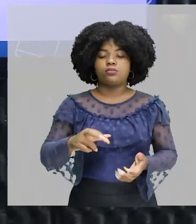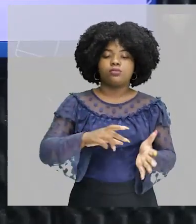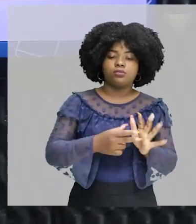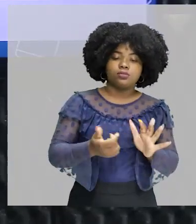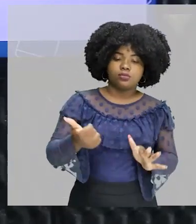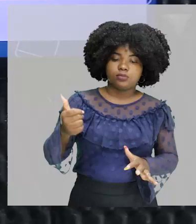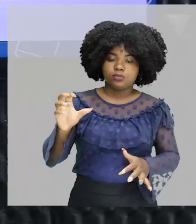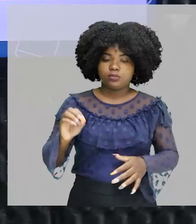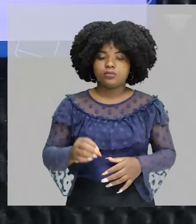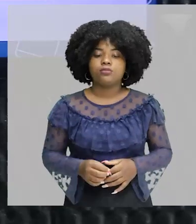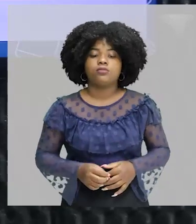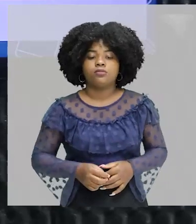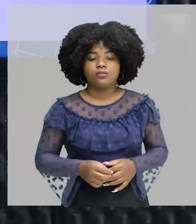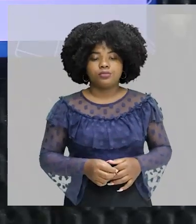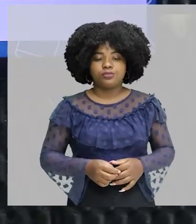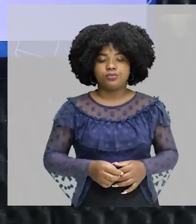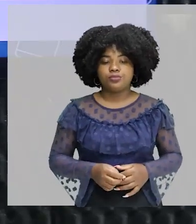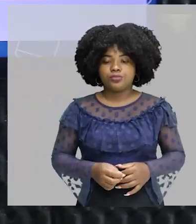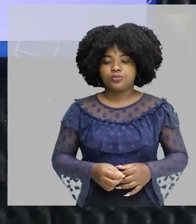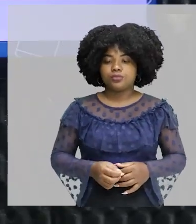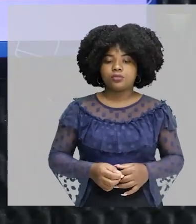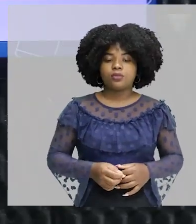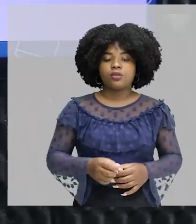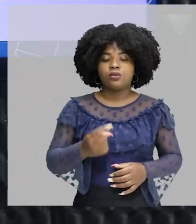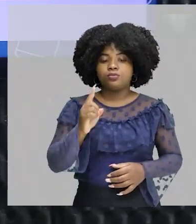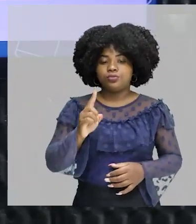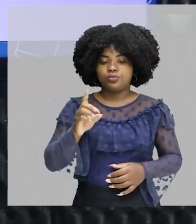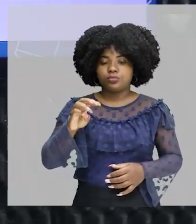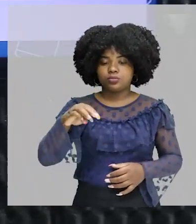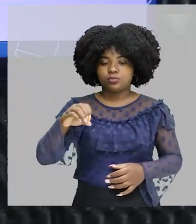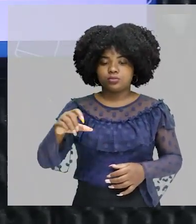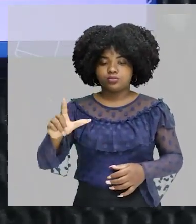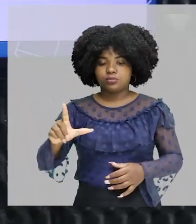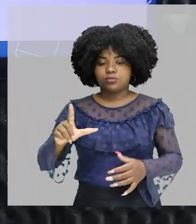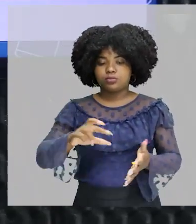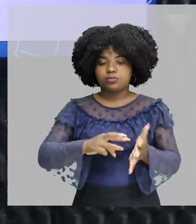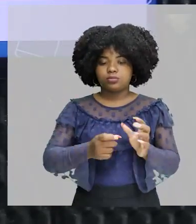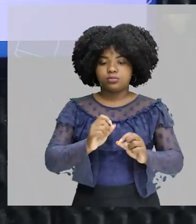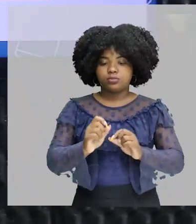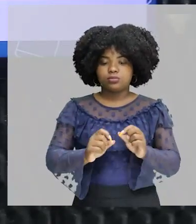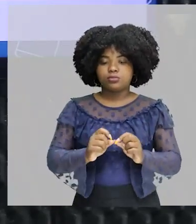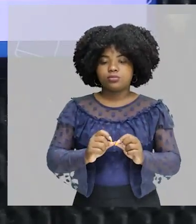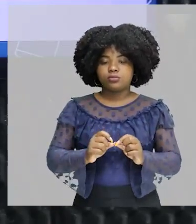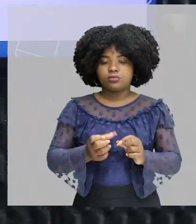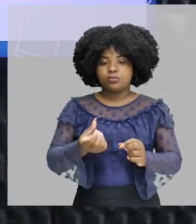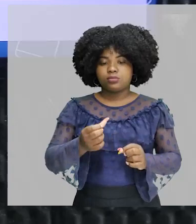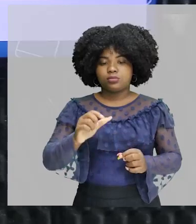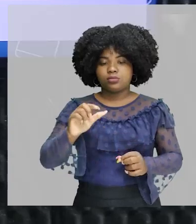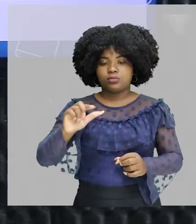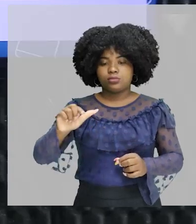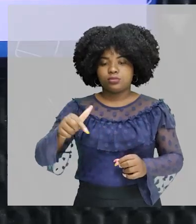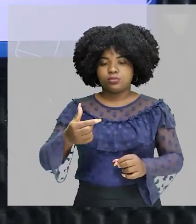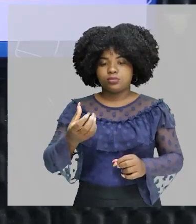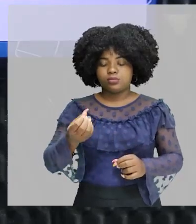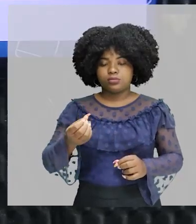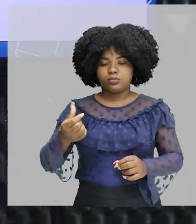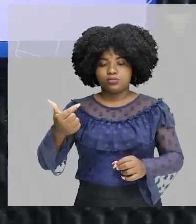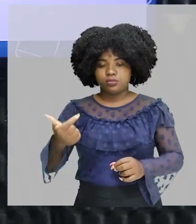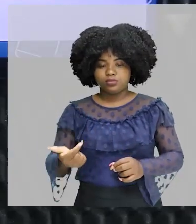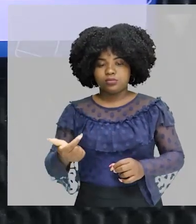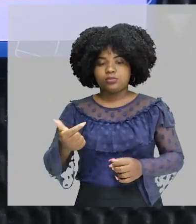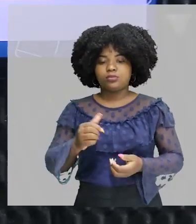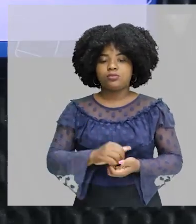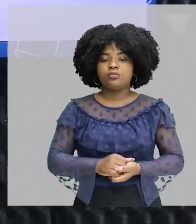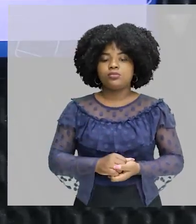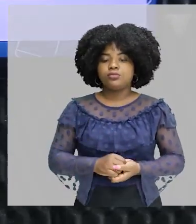6,02 vezes 10 elevado a 23, justamente a constante de Avogadro, certo? Então,